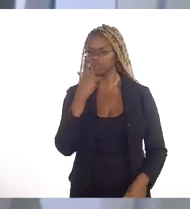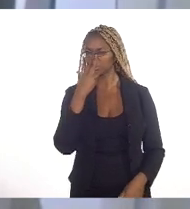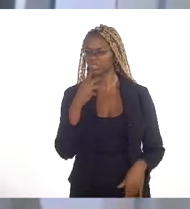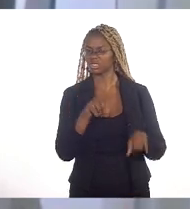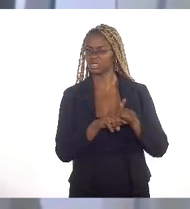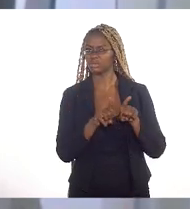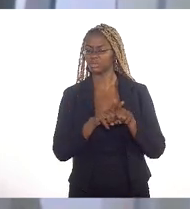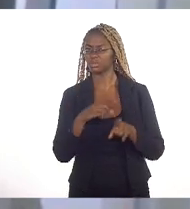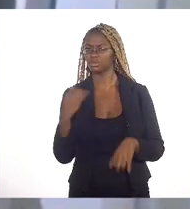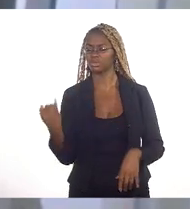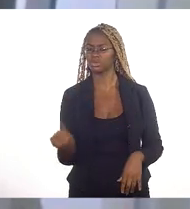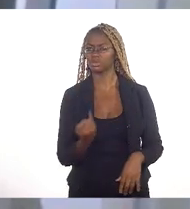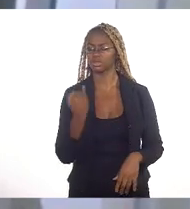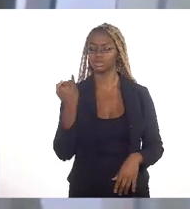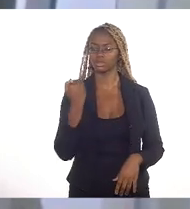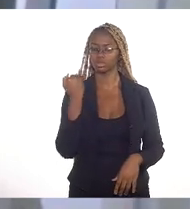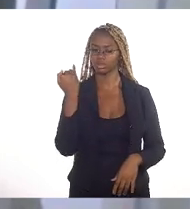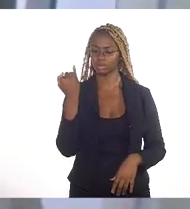também importante